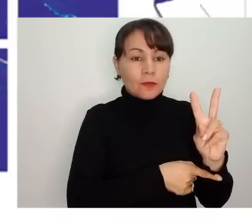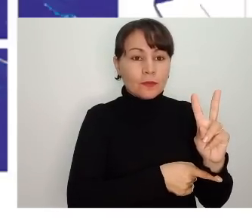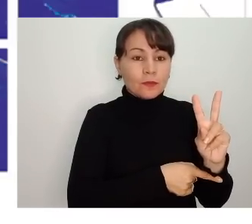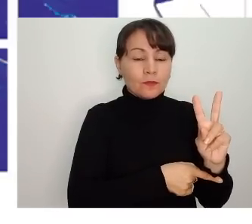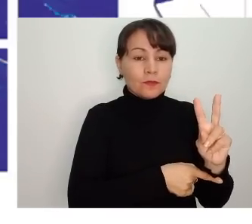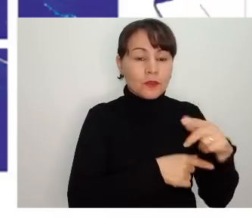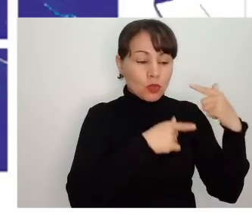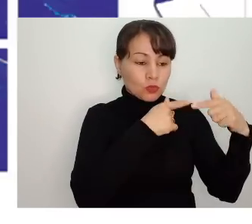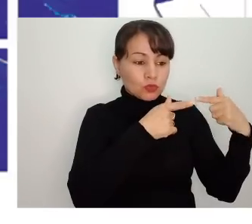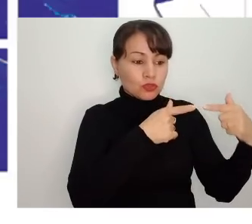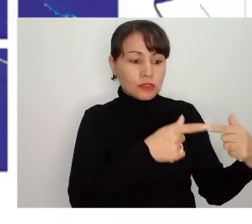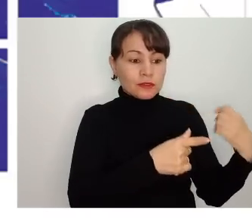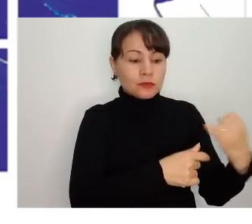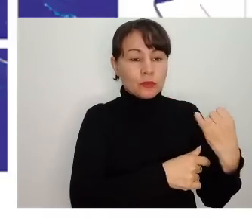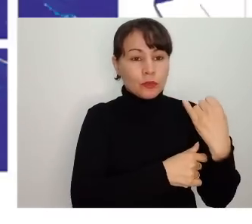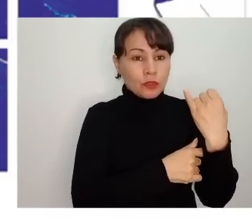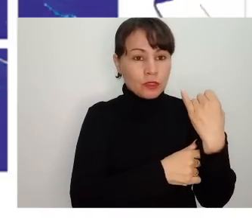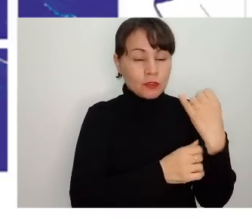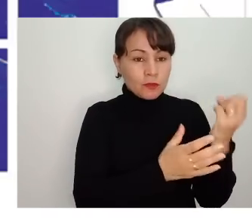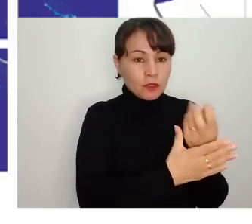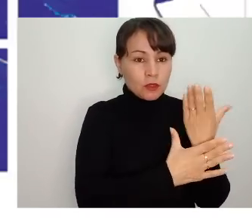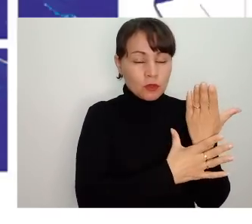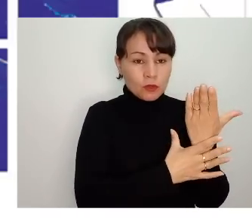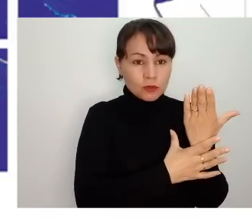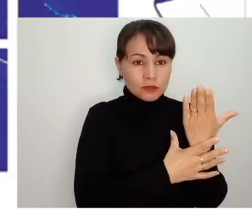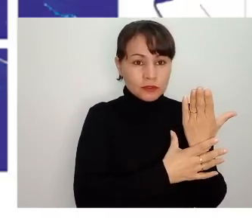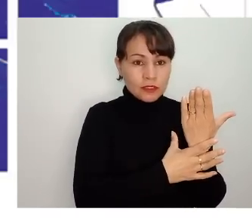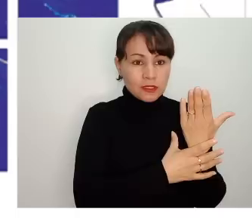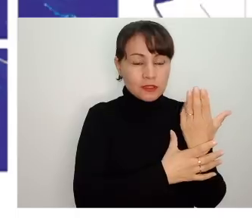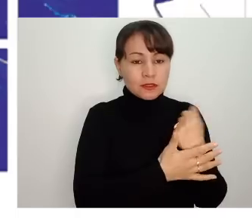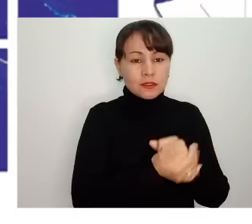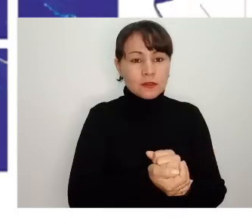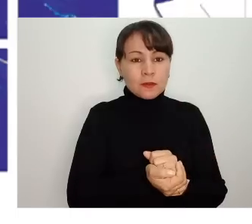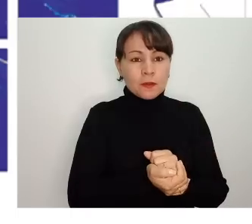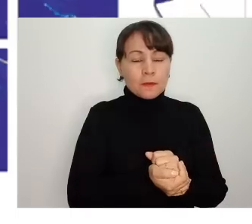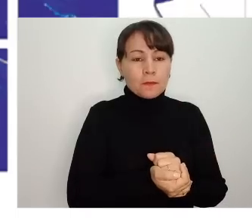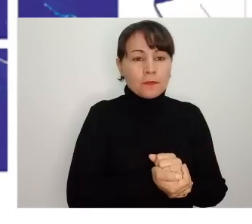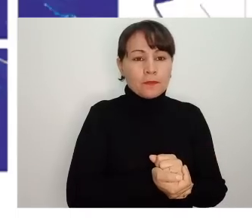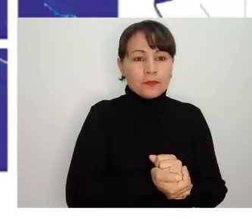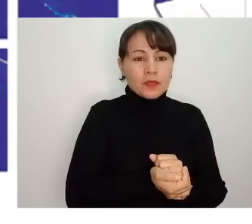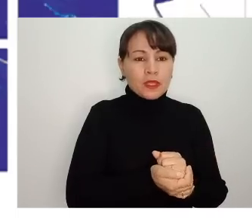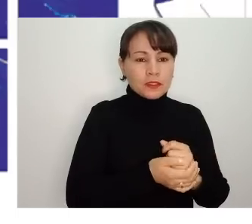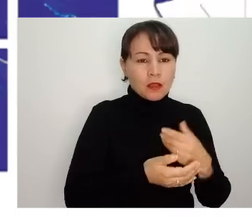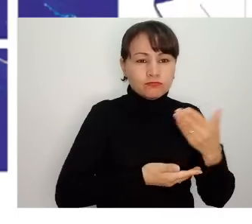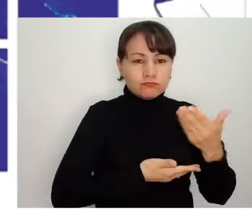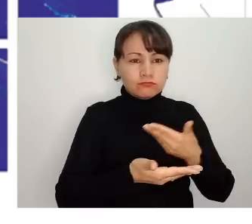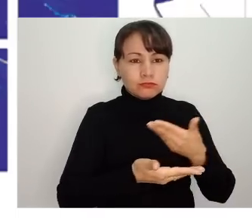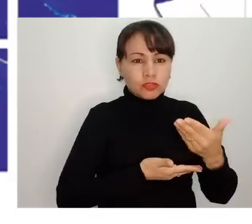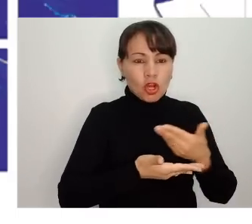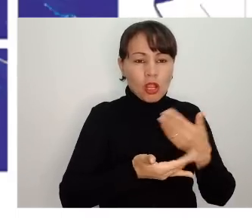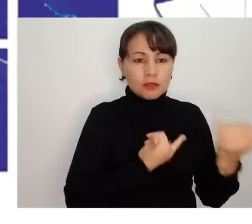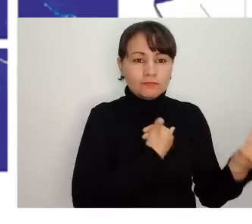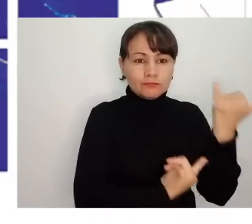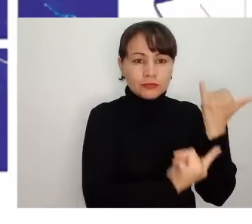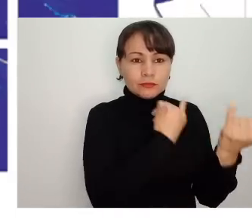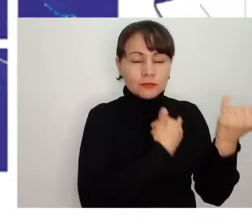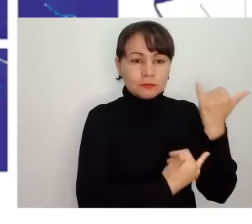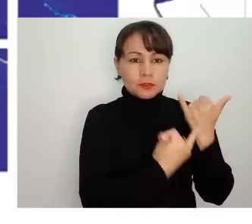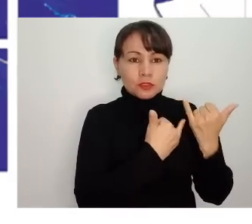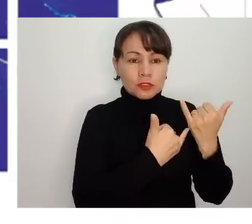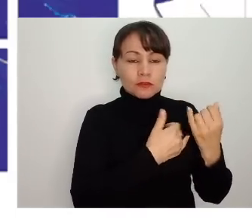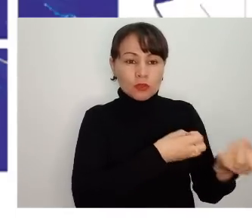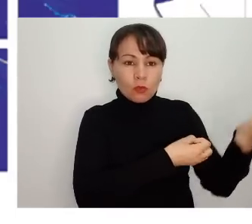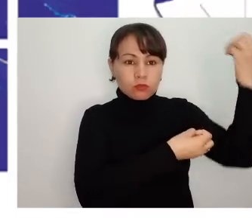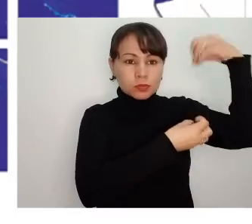uma dos genes importantes para que ocorra a transcrição dessas informações que